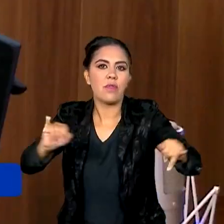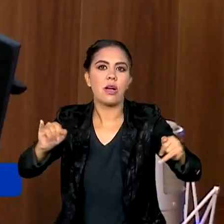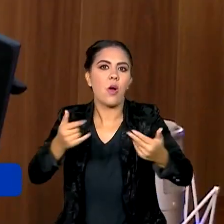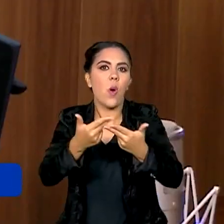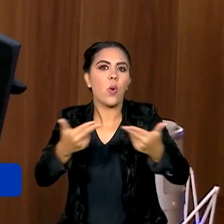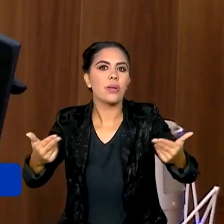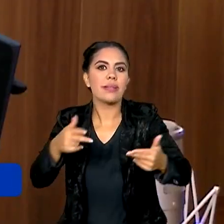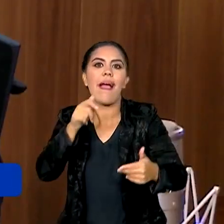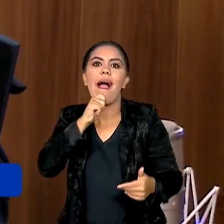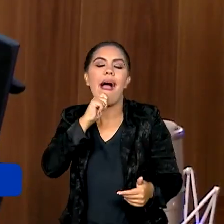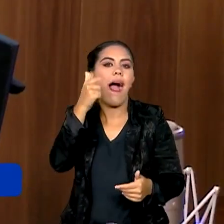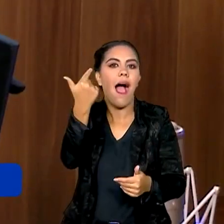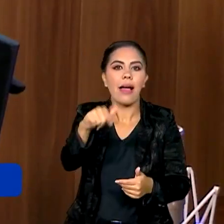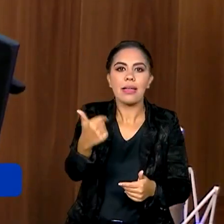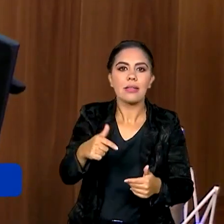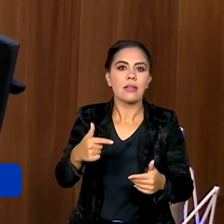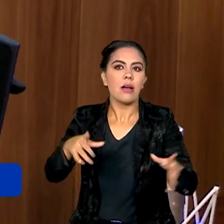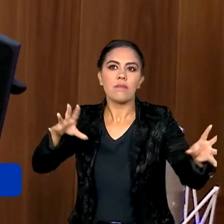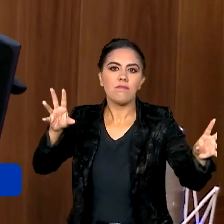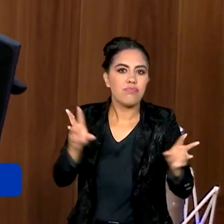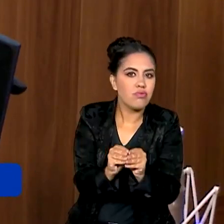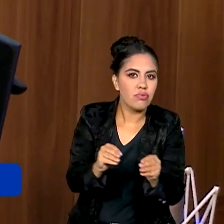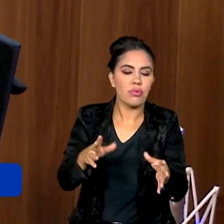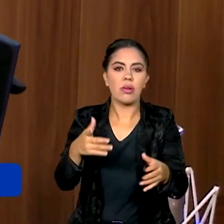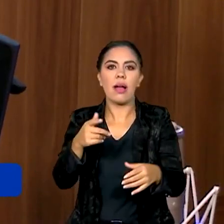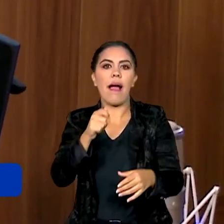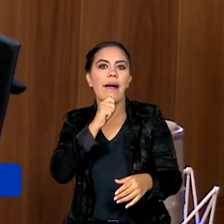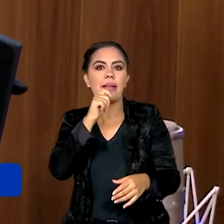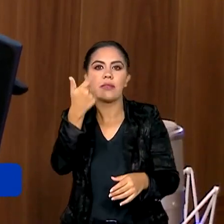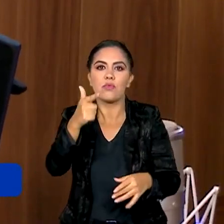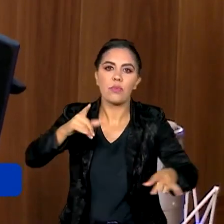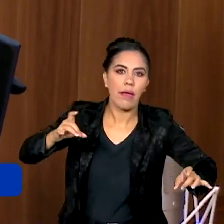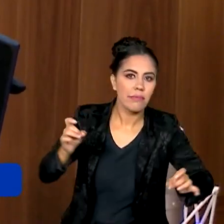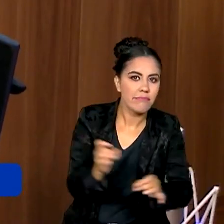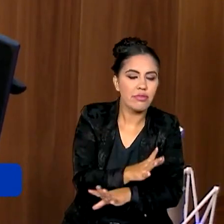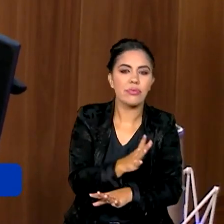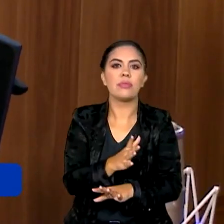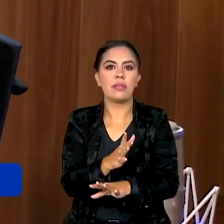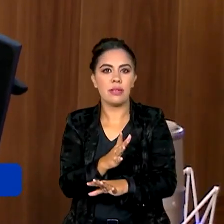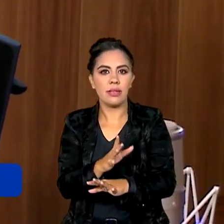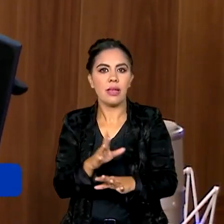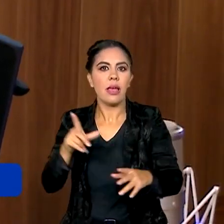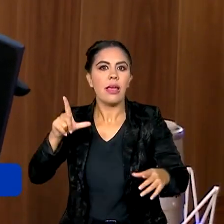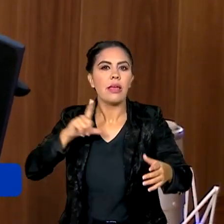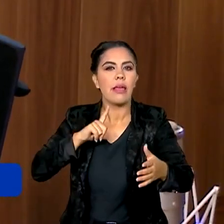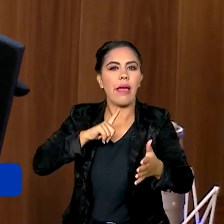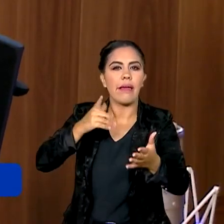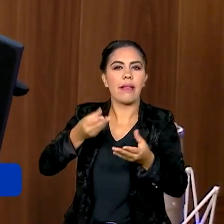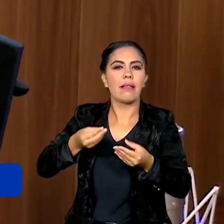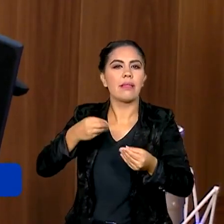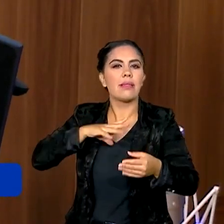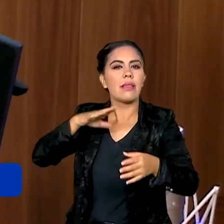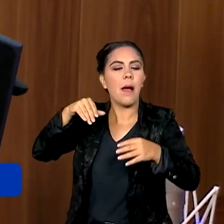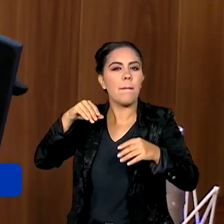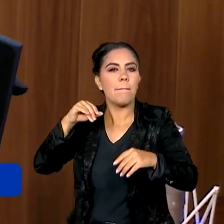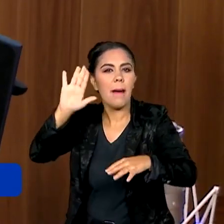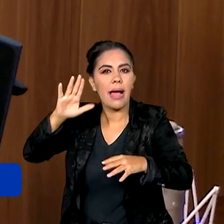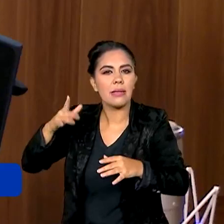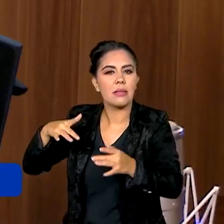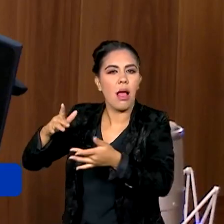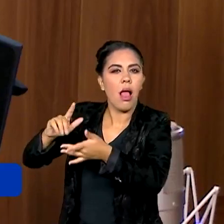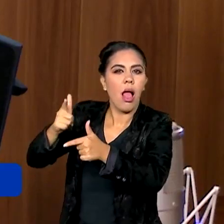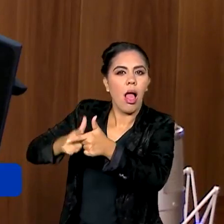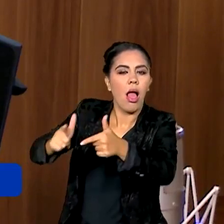conclusa o processo de apuração ou de trabalho, e cria mais ruído do que cria a informação